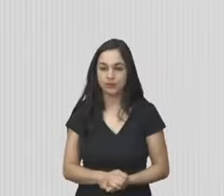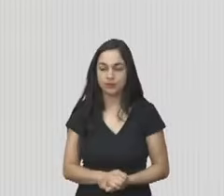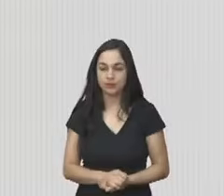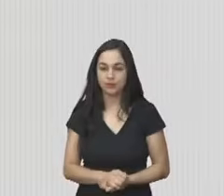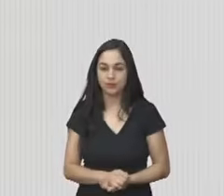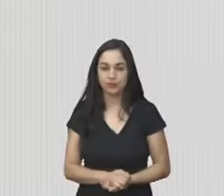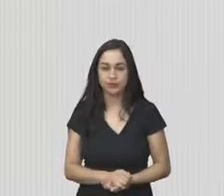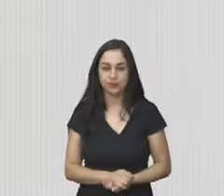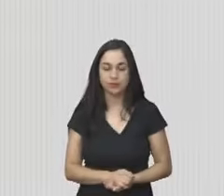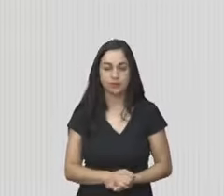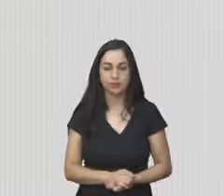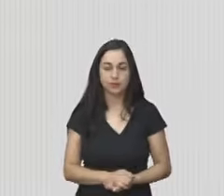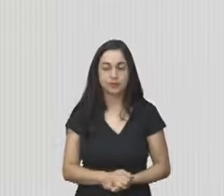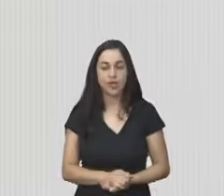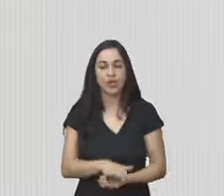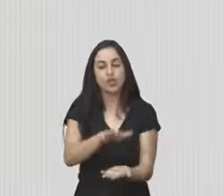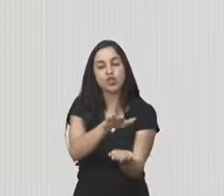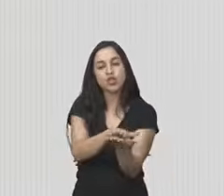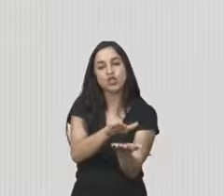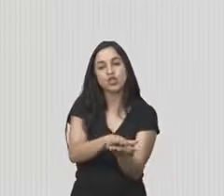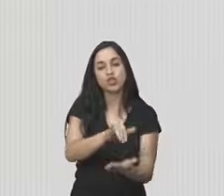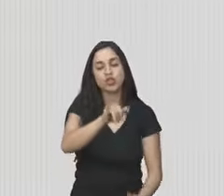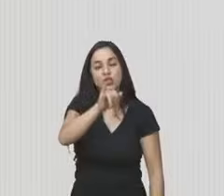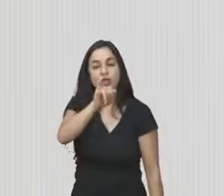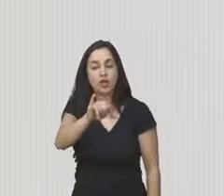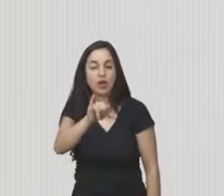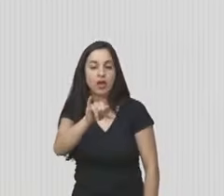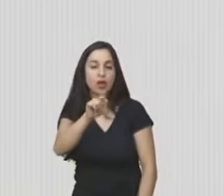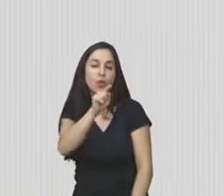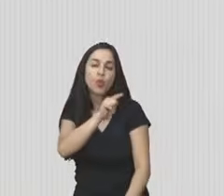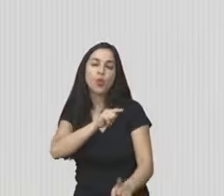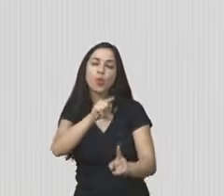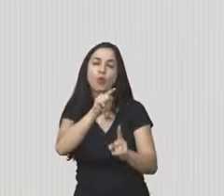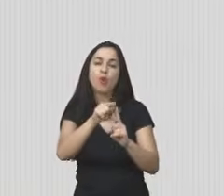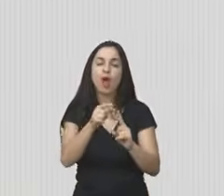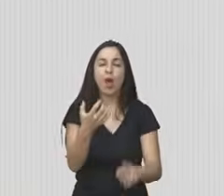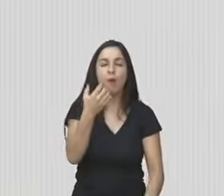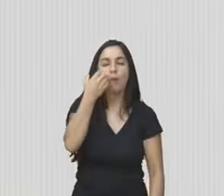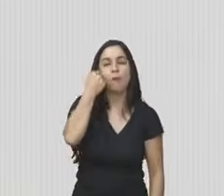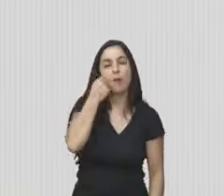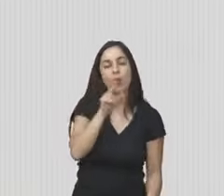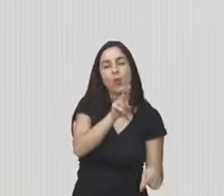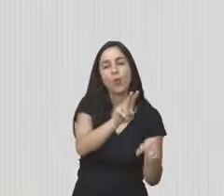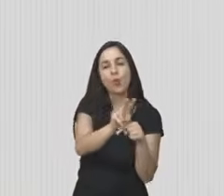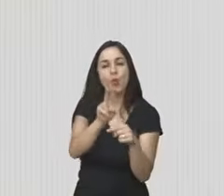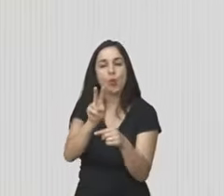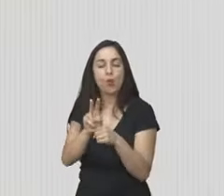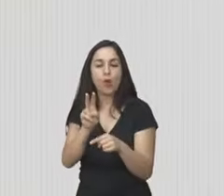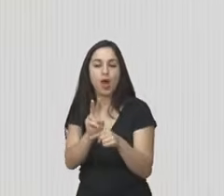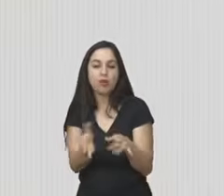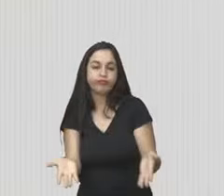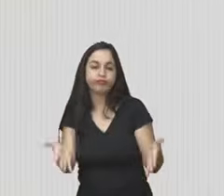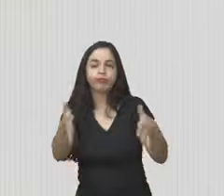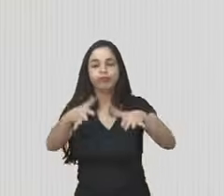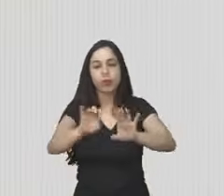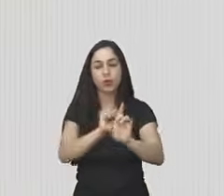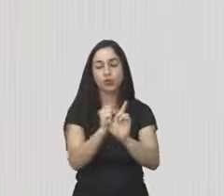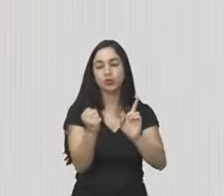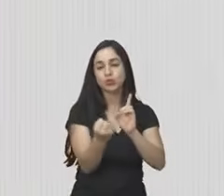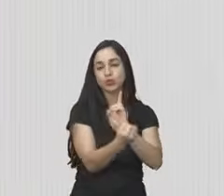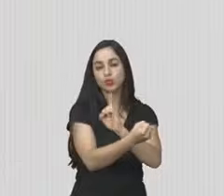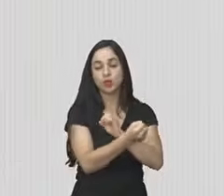Na unidade de Jacareí, o trabalho é voltado para acolhimento, recuperação e reinserção social,